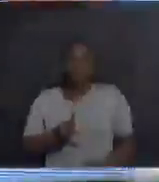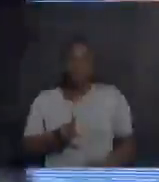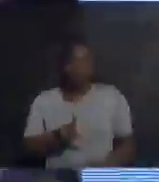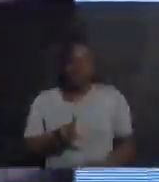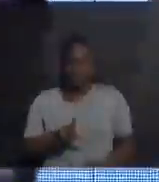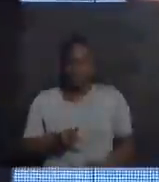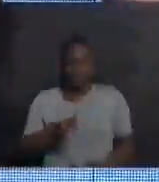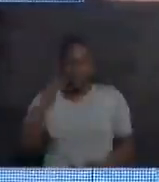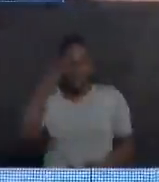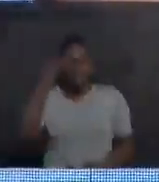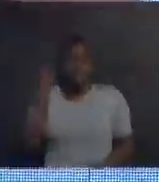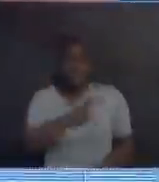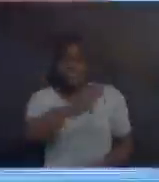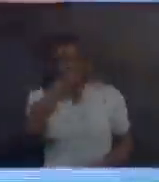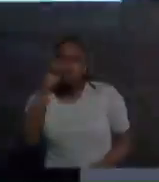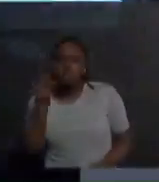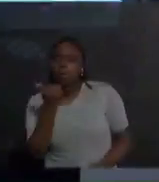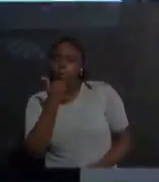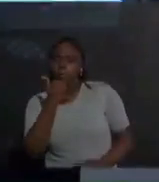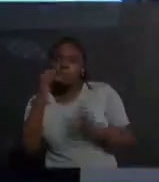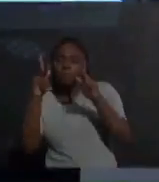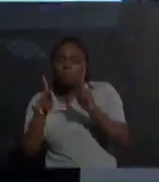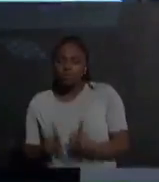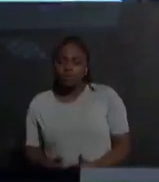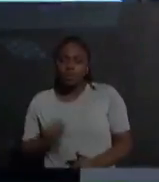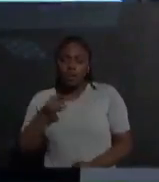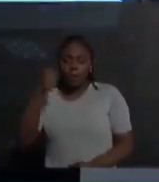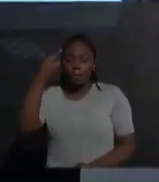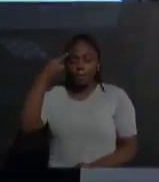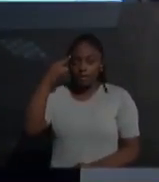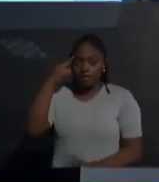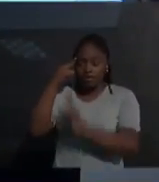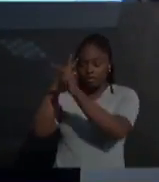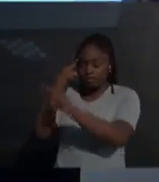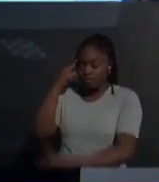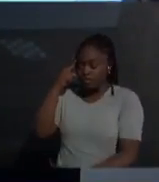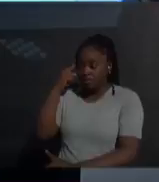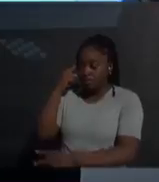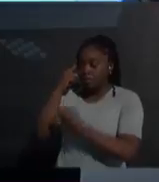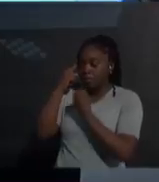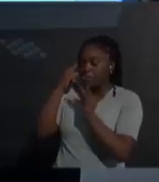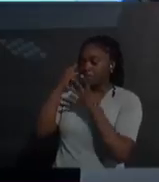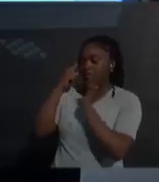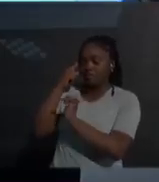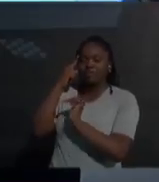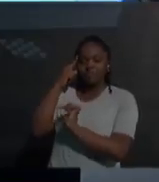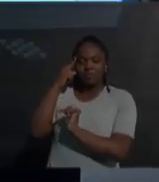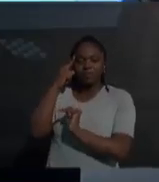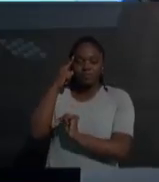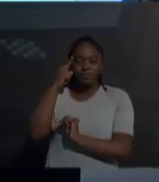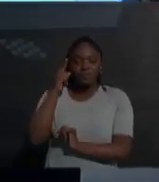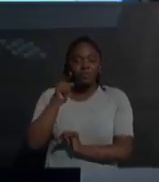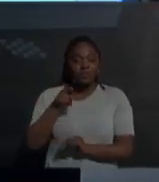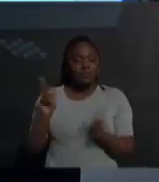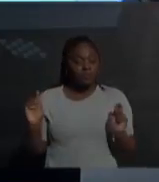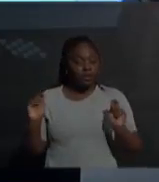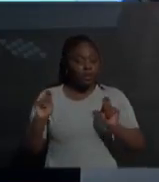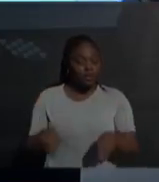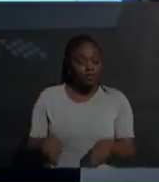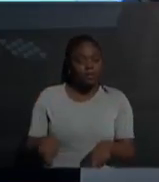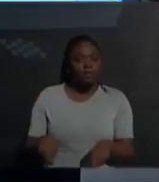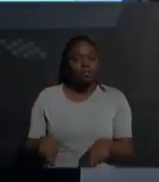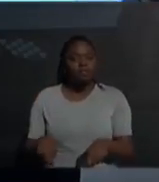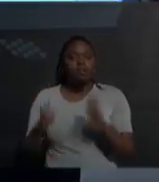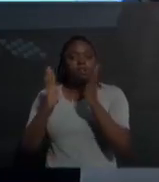Você sabe que dia que você sabe que você perdoou alguém? Quando você pensa na pessoa e você deseja o bem dela. Quando você é capaz de fazer uma oração e dizer: Deus,